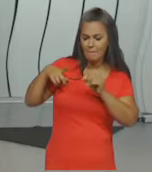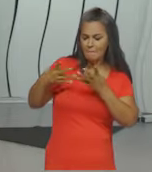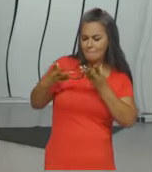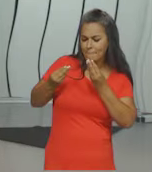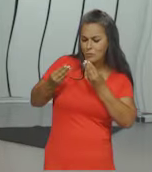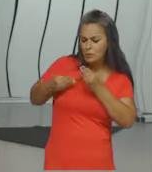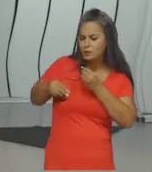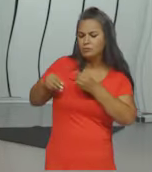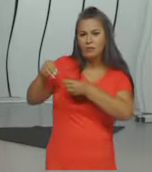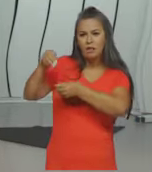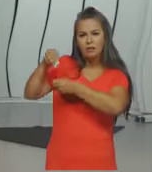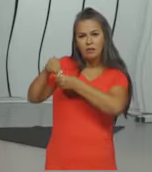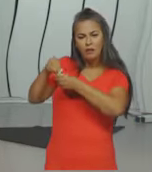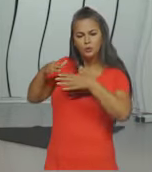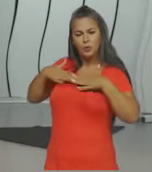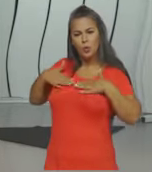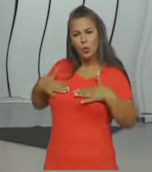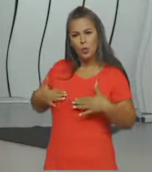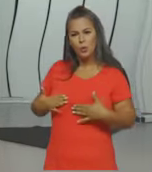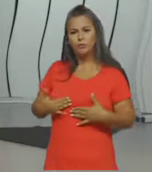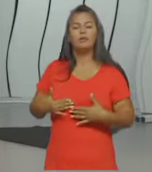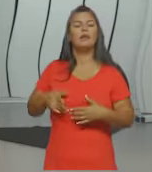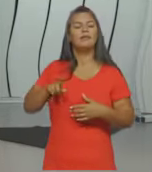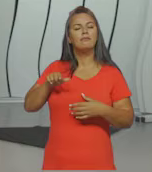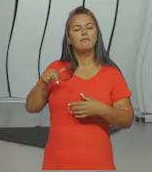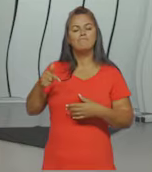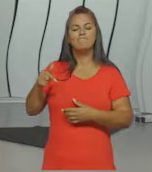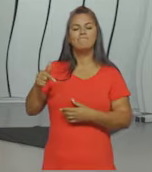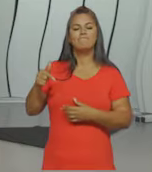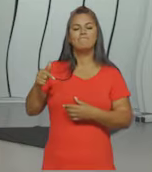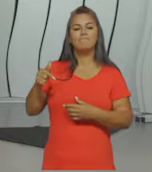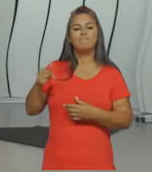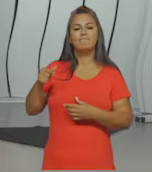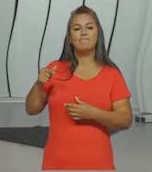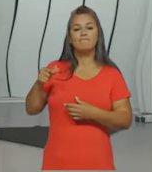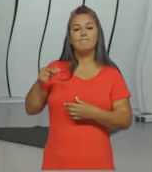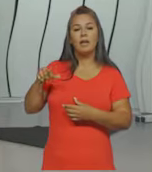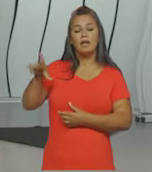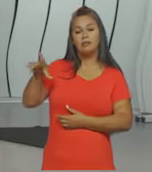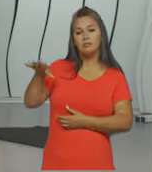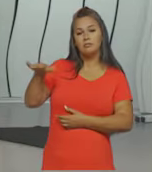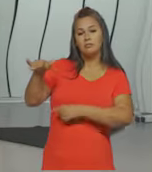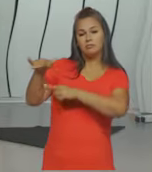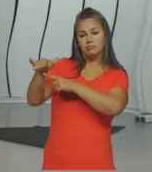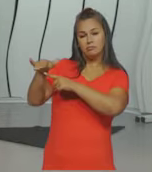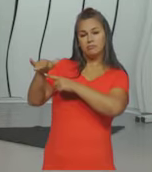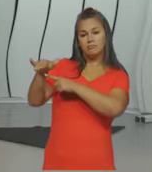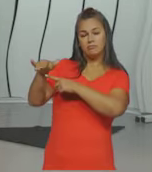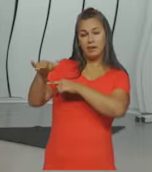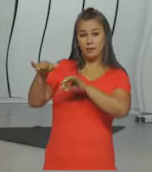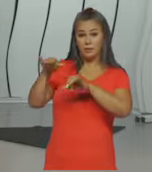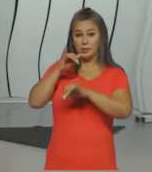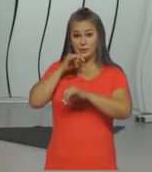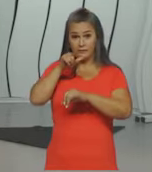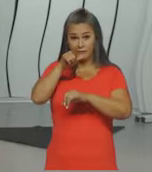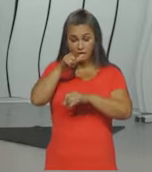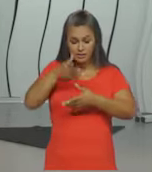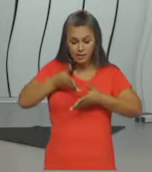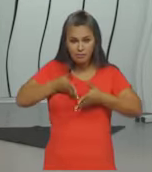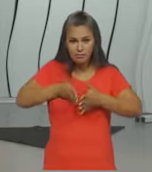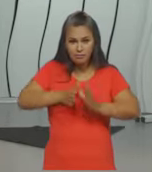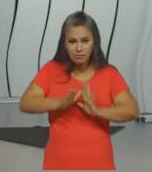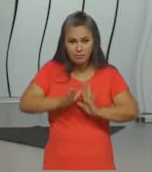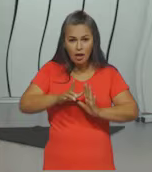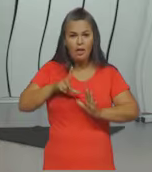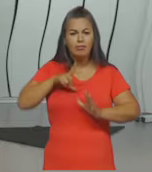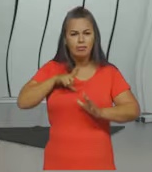ali na fase fetal, depois isso vai reduzindo ao longo do tempo, tá? Quando você nasce, você já tem